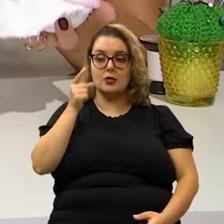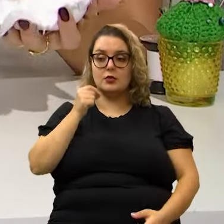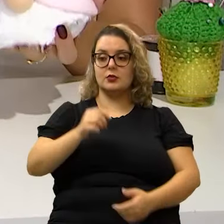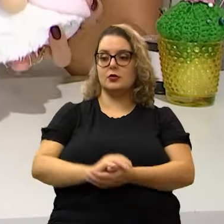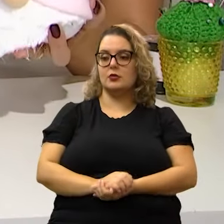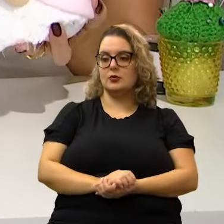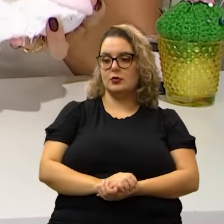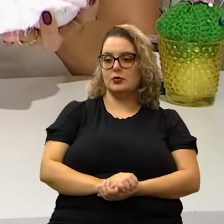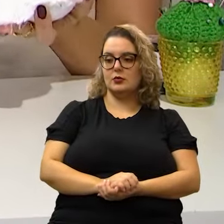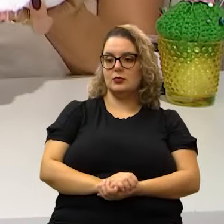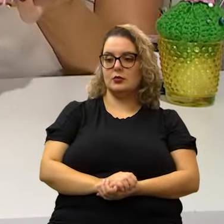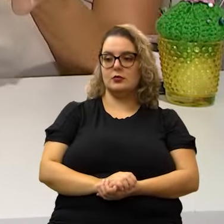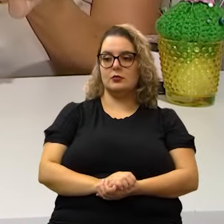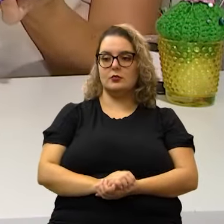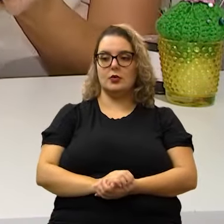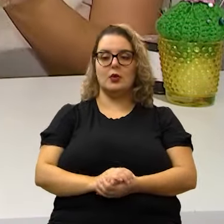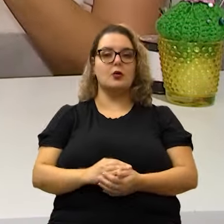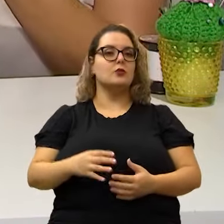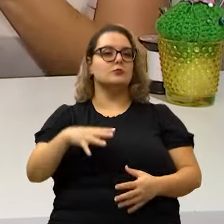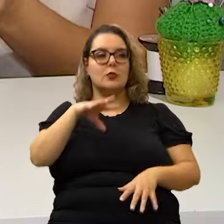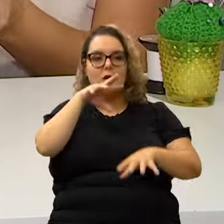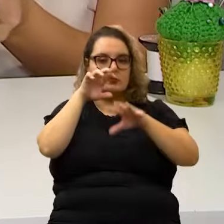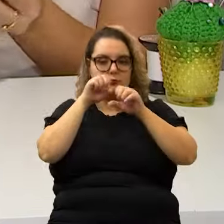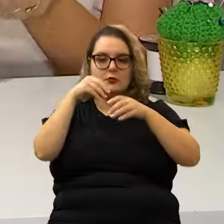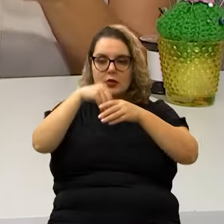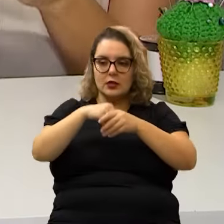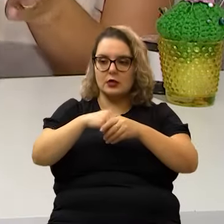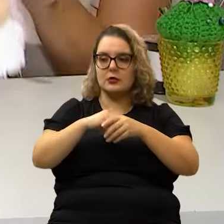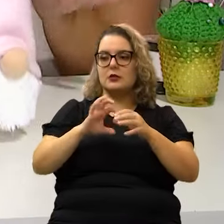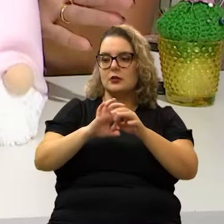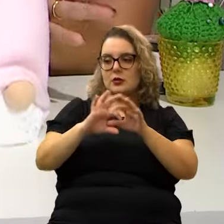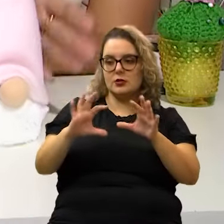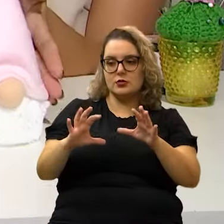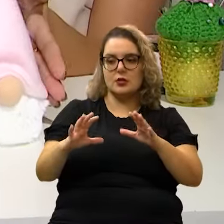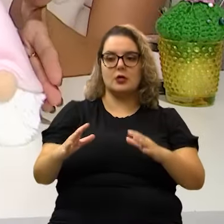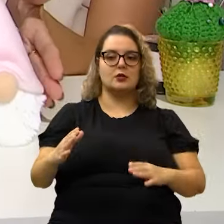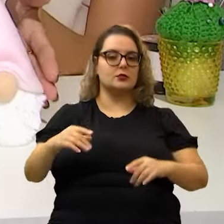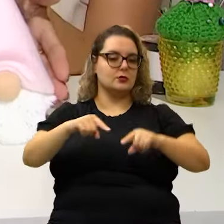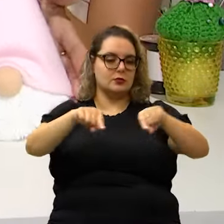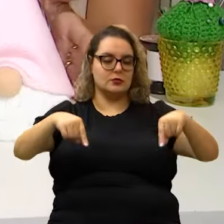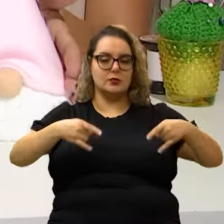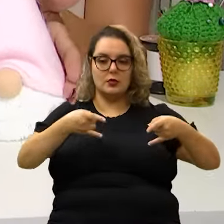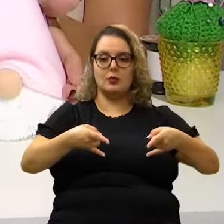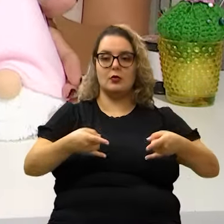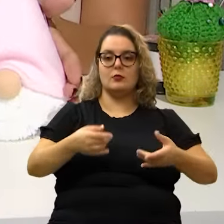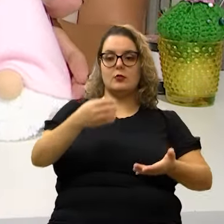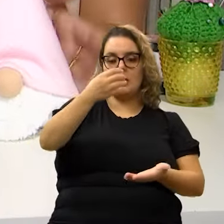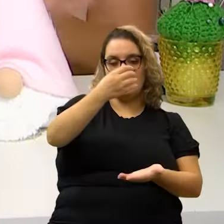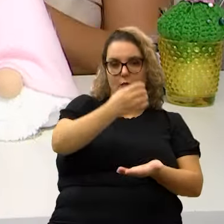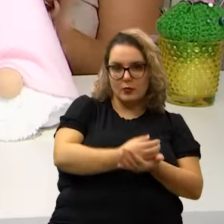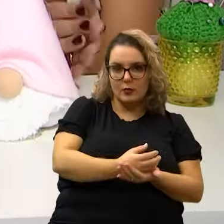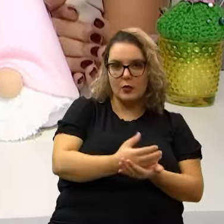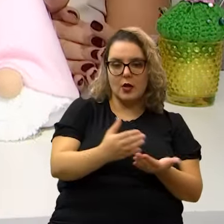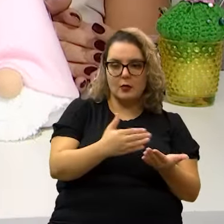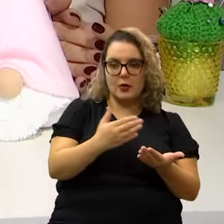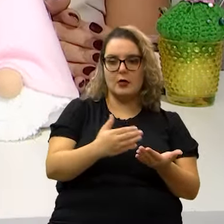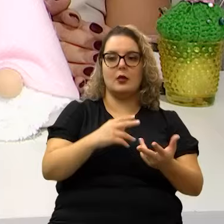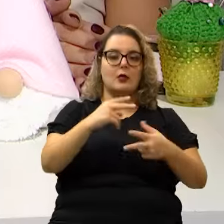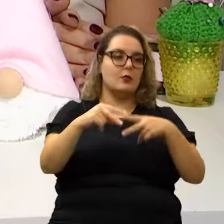colocar depois algum aromatizante, algum cheirinho aqui dentro e deixar no quarto. Fazer um pezinho para apoiar livro. Dá para fazer presente também